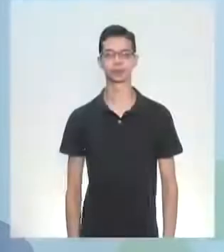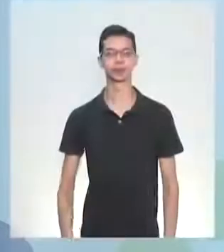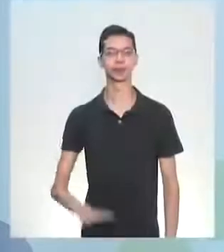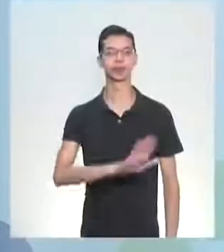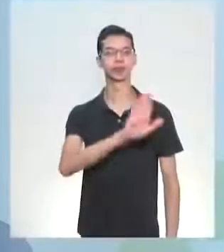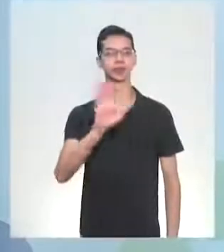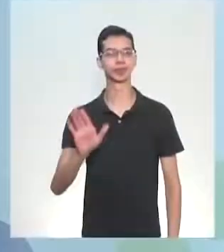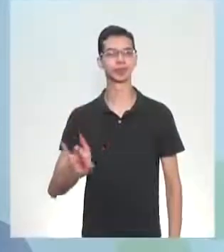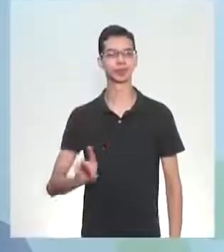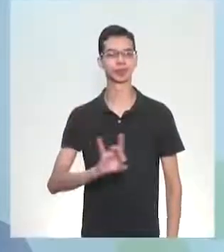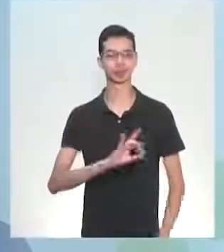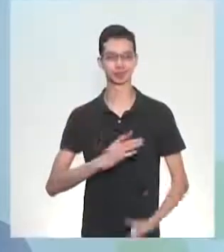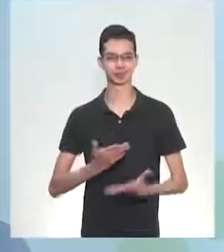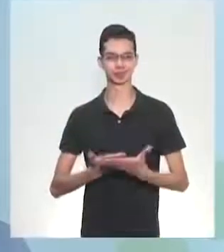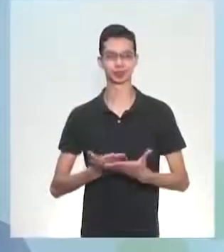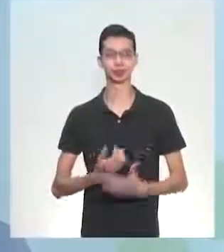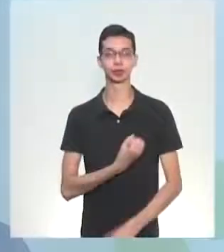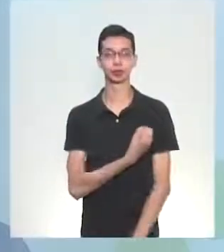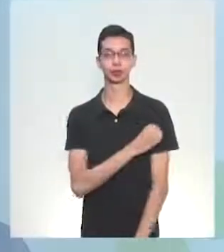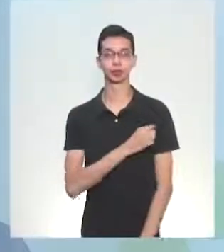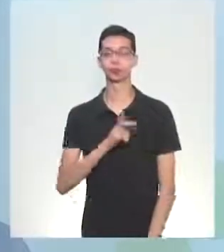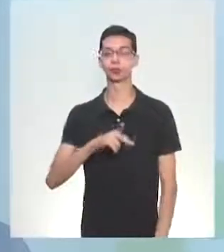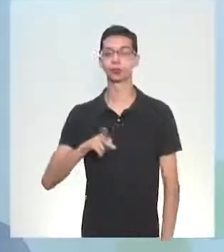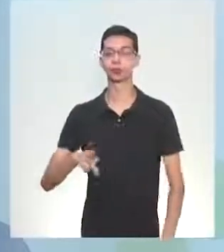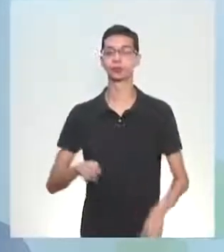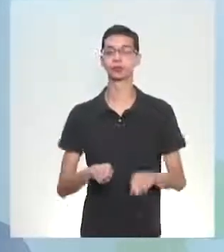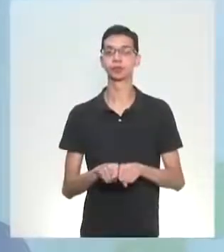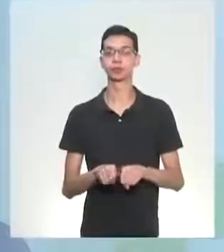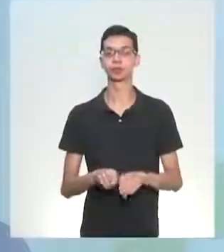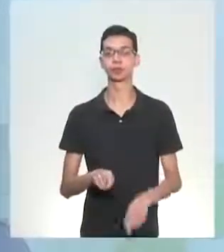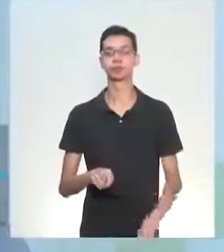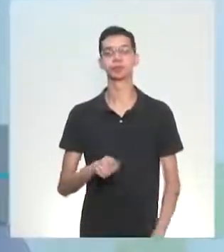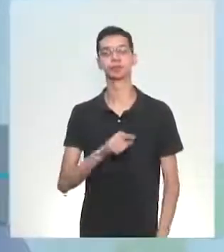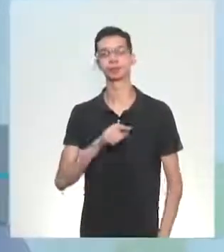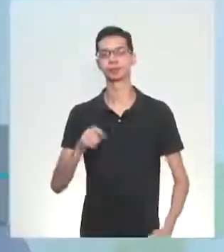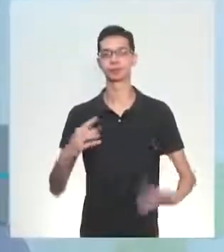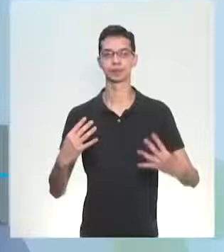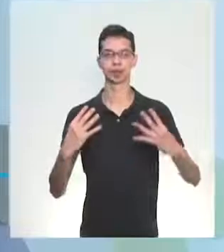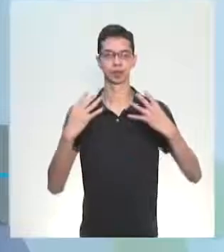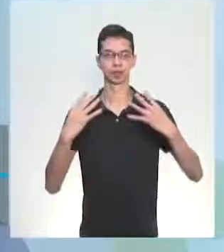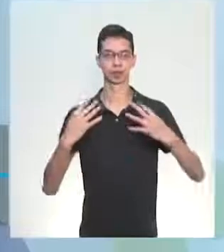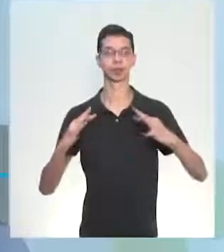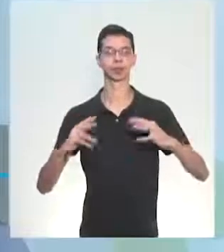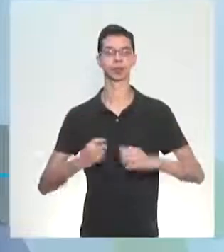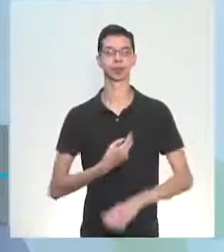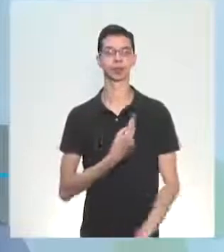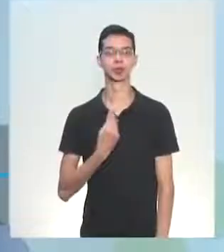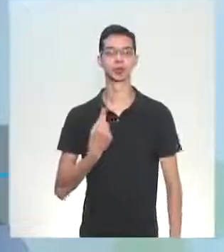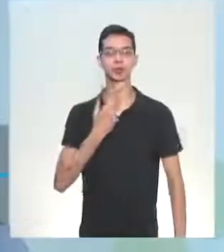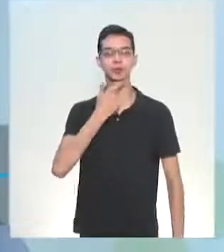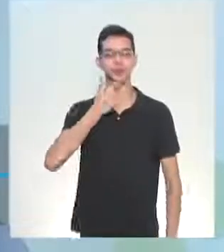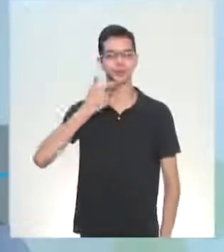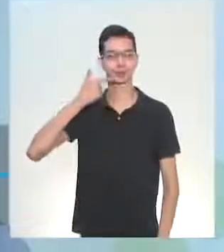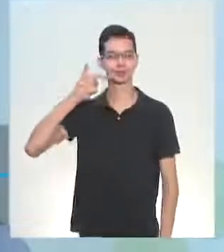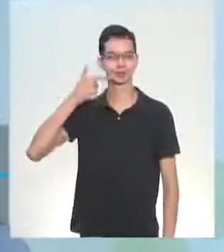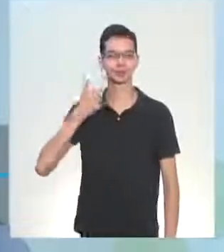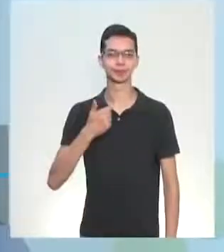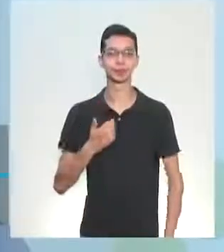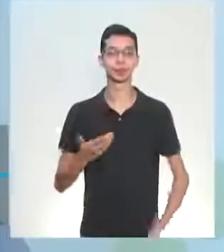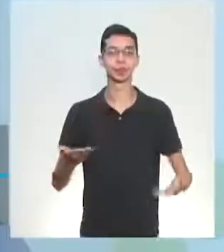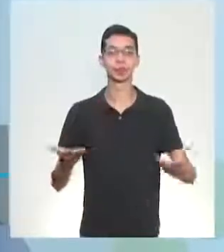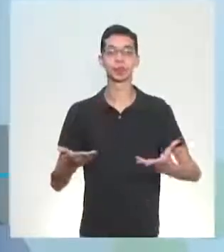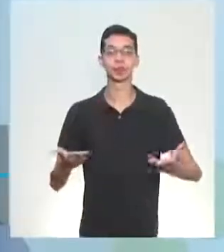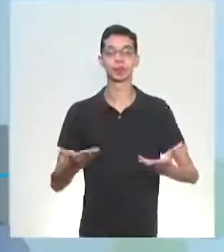Olá, estudante do 8º ano, professores e professoras, todos nos acompanham. Eu sou a professora Silene Félix e hoje a aula